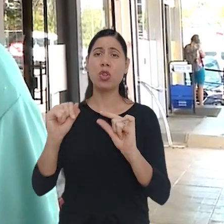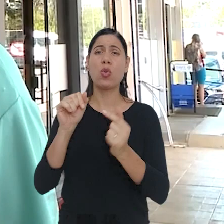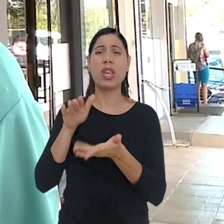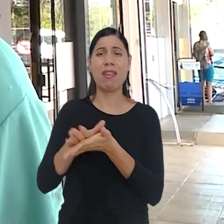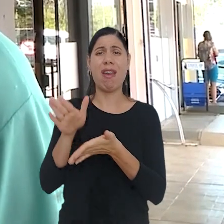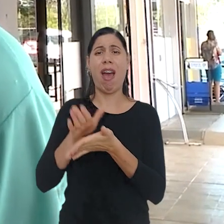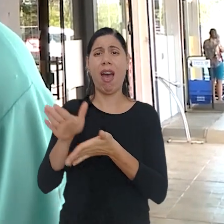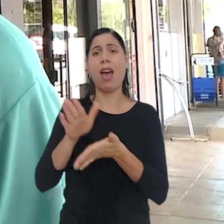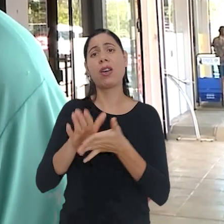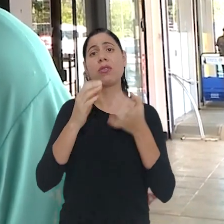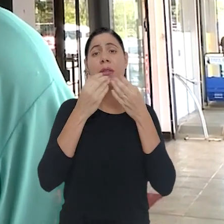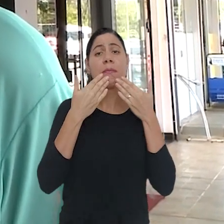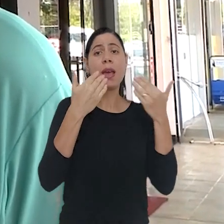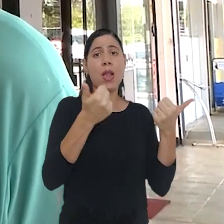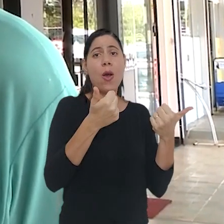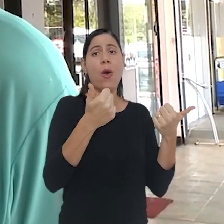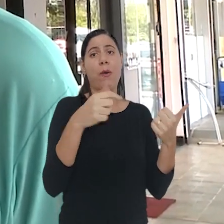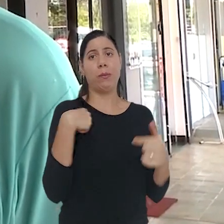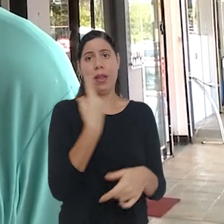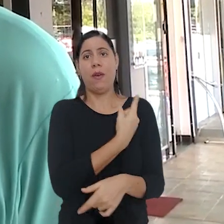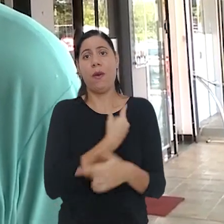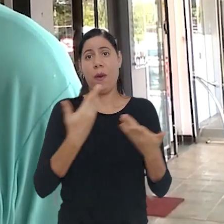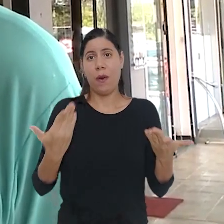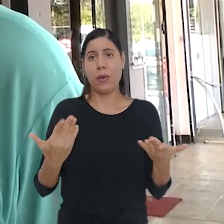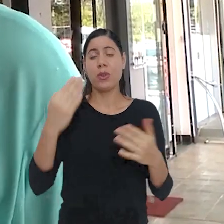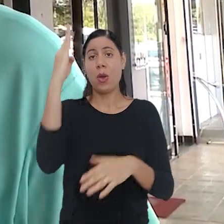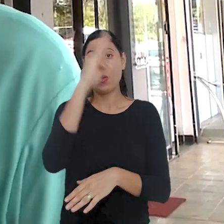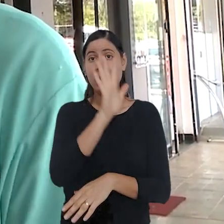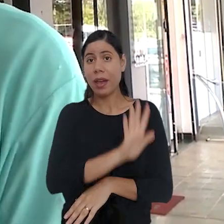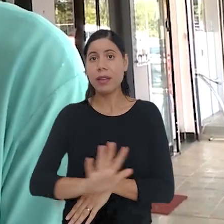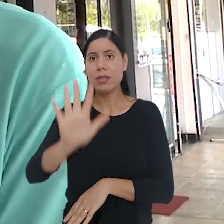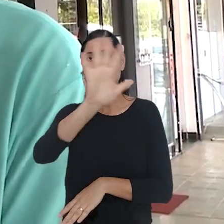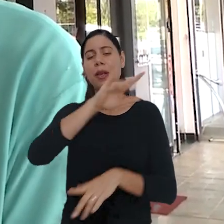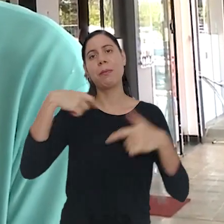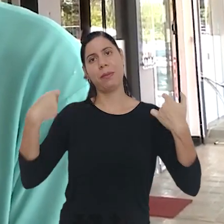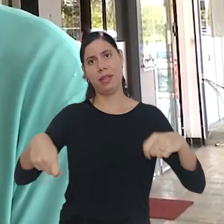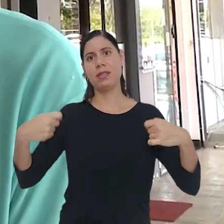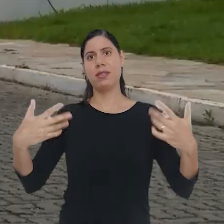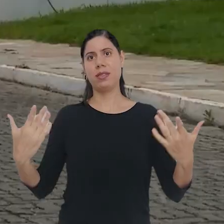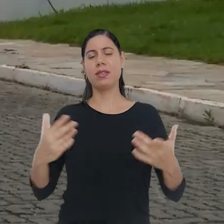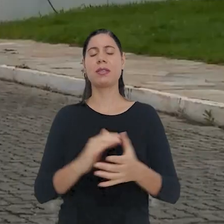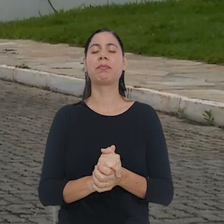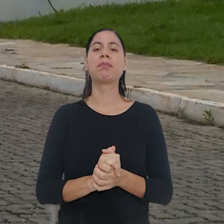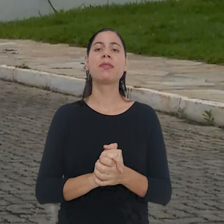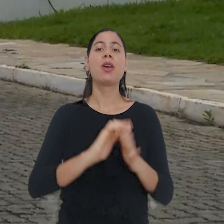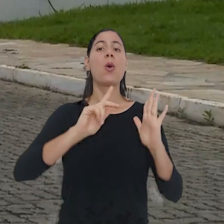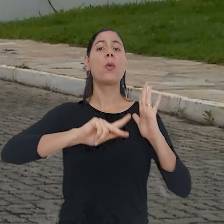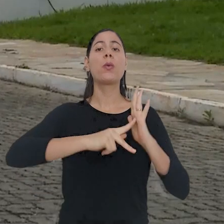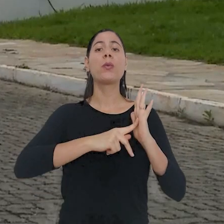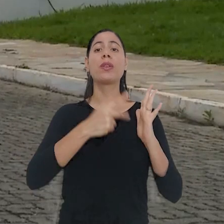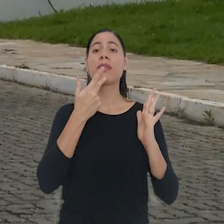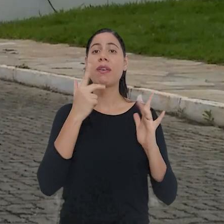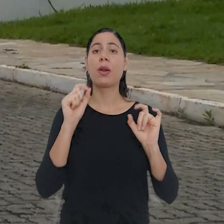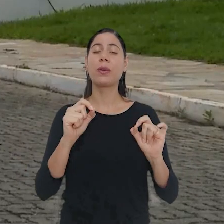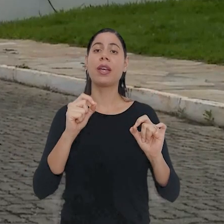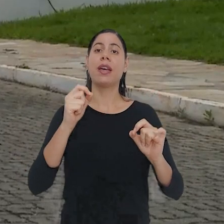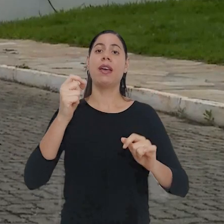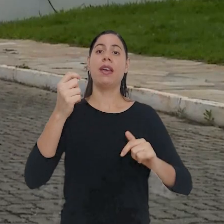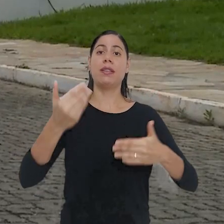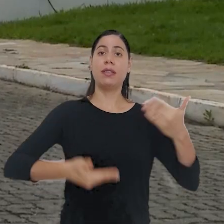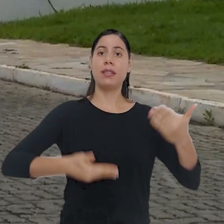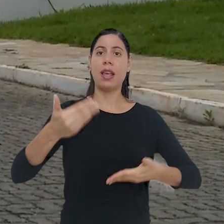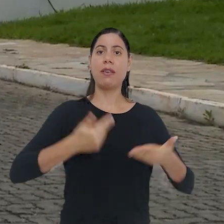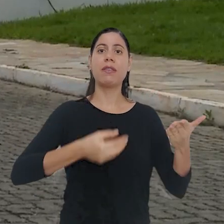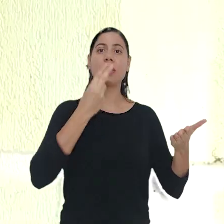os gastos será bem-vindo para todos, né? O Brasil como um todo precisa disso, né? Os síndicos afirmam que o serviço público